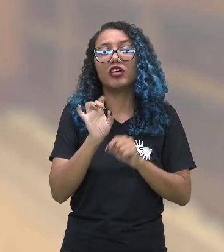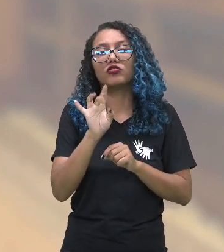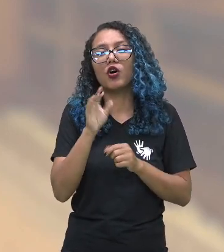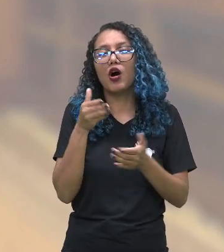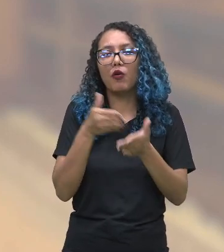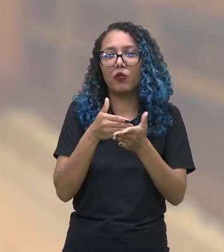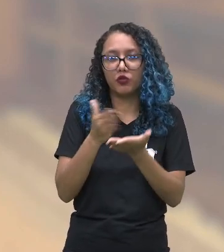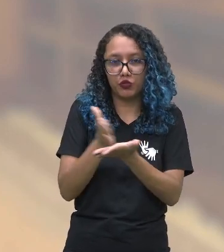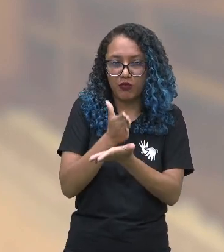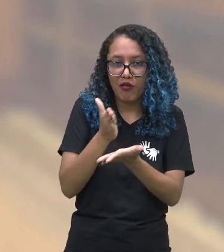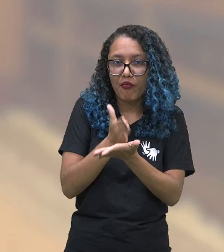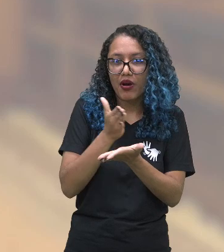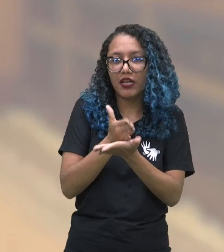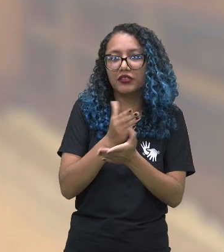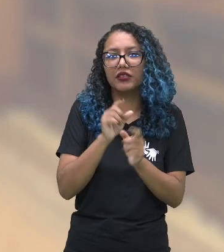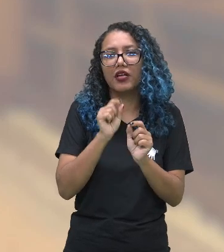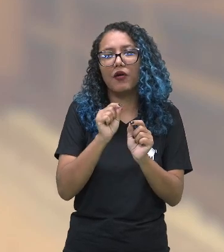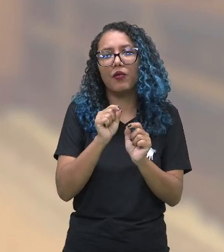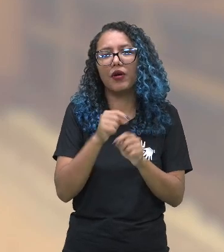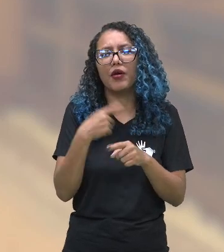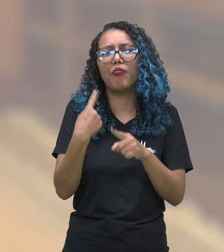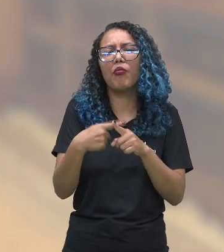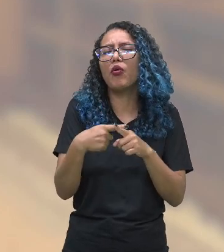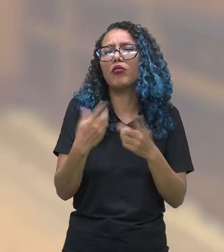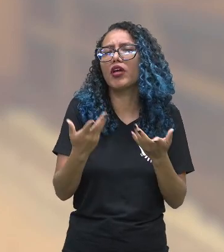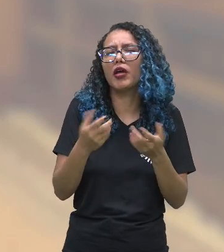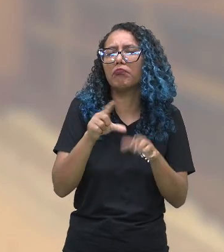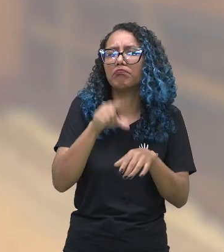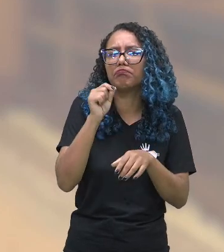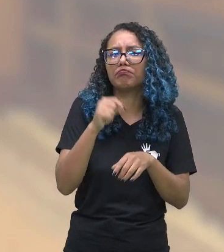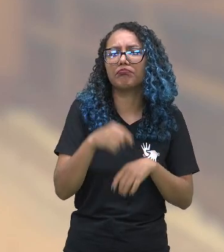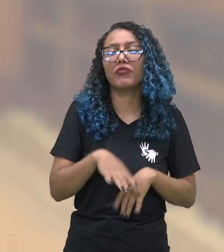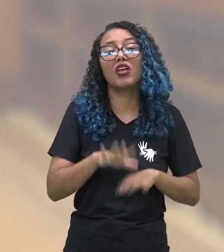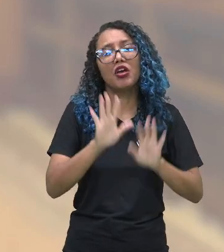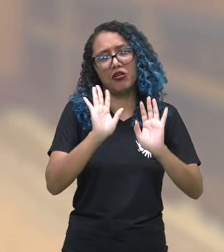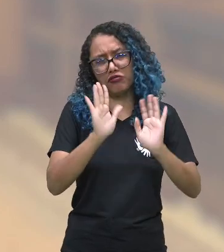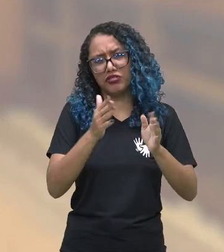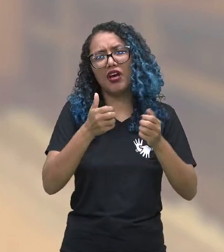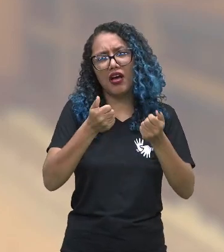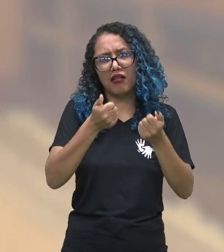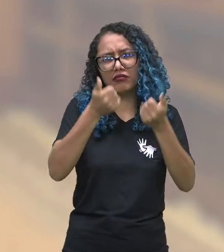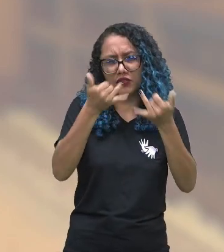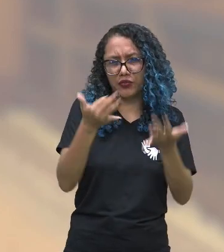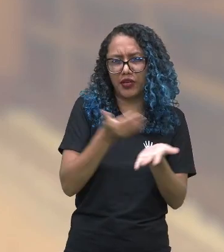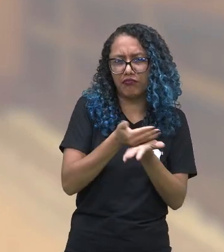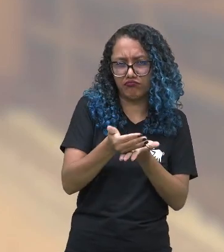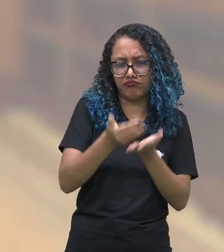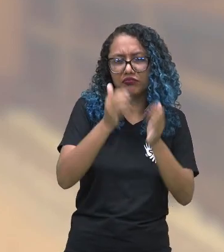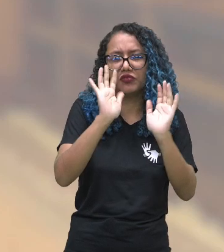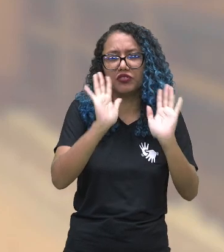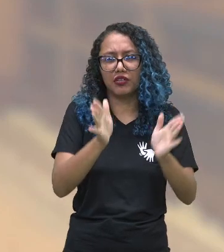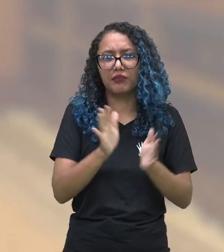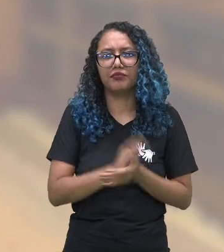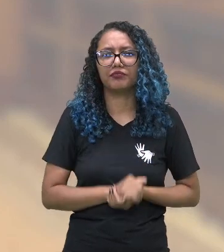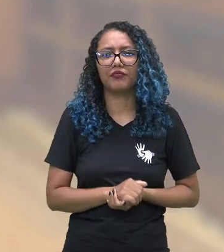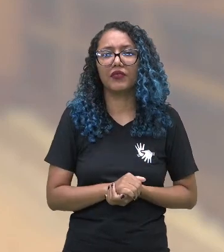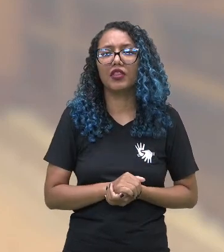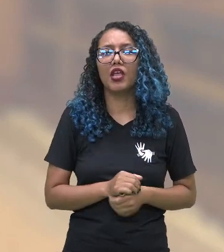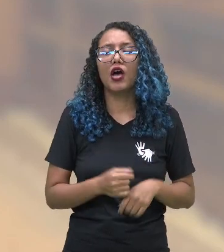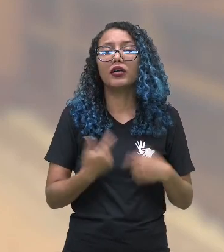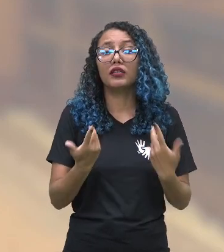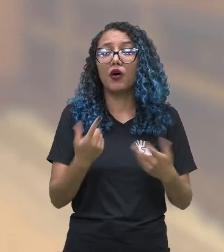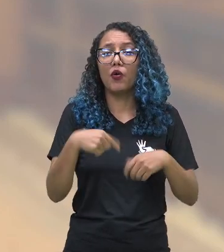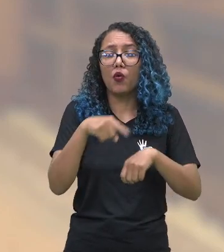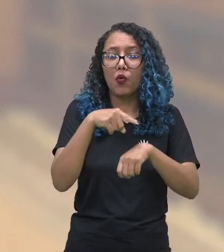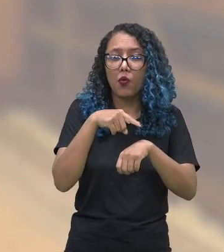última página, foi tão somente porque já me expliquei na introdução. Aquele momento se